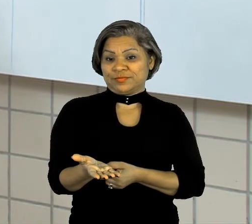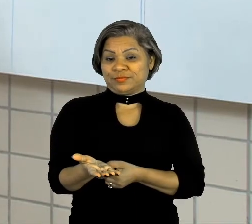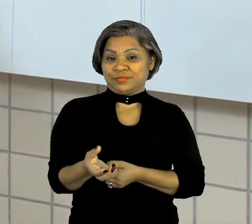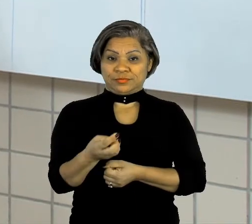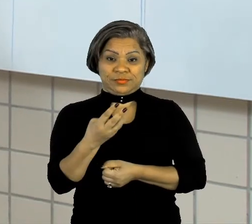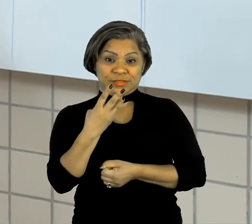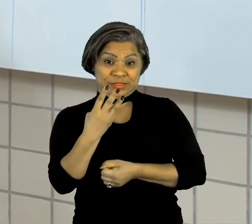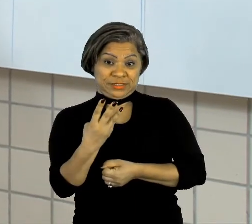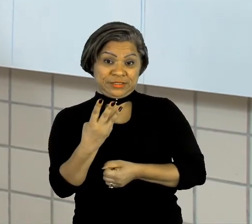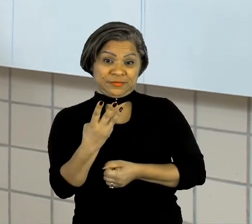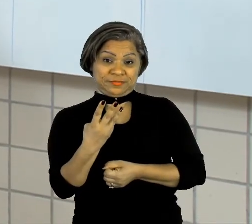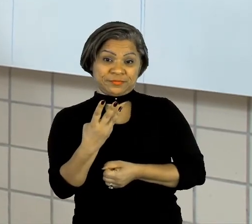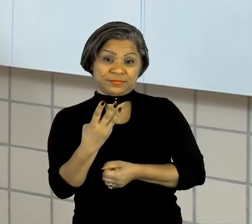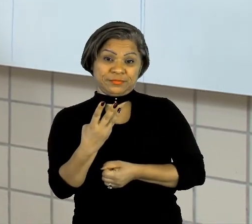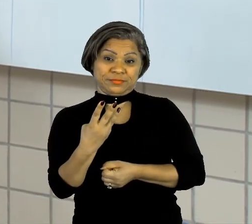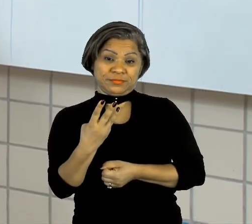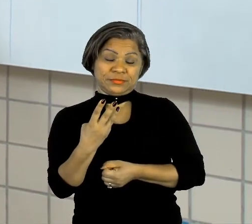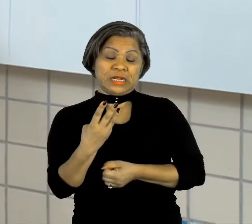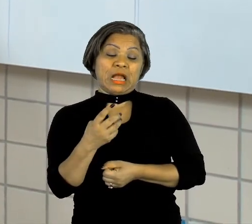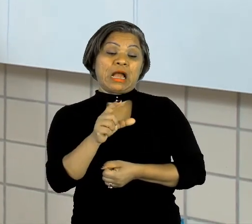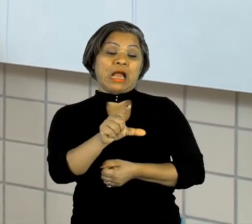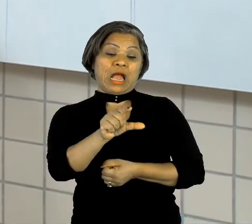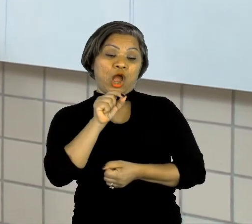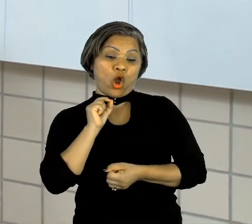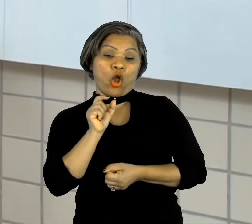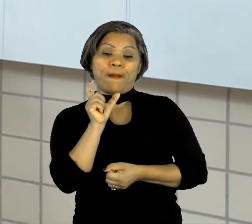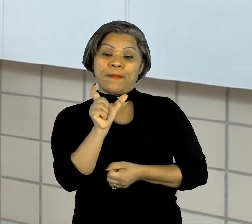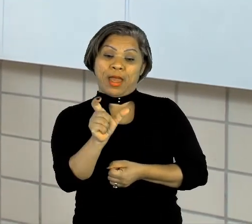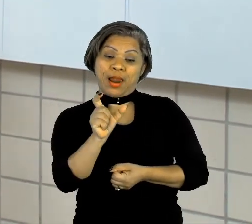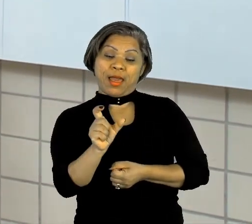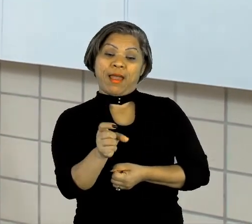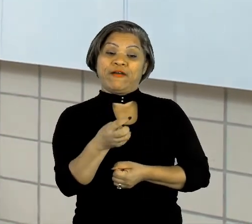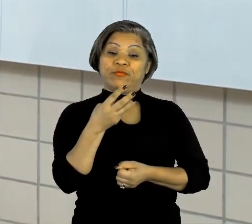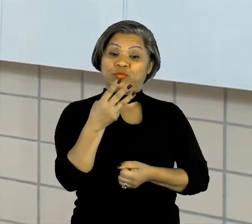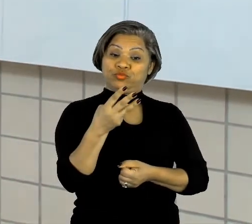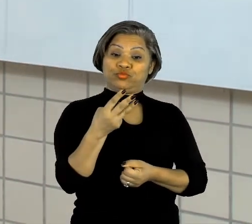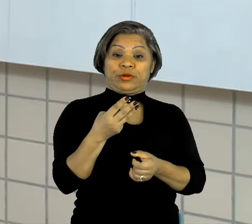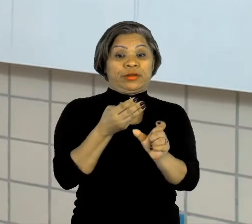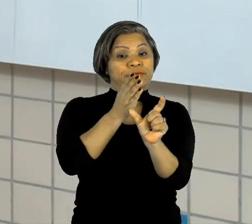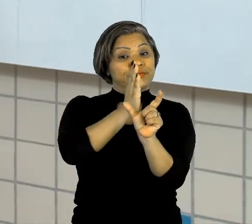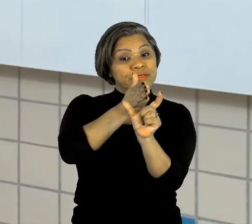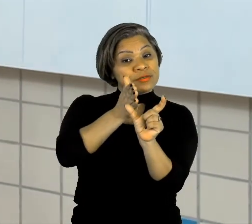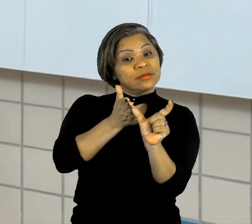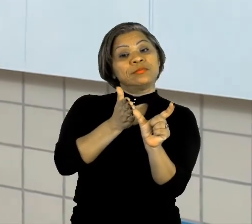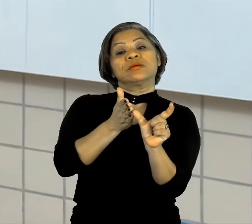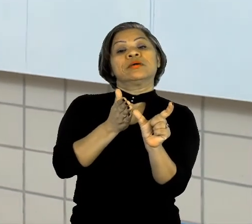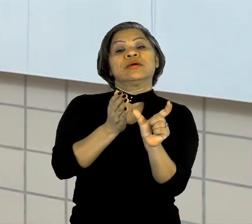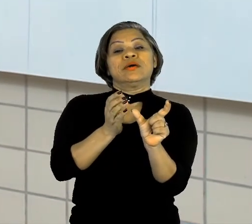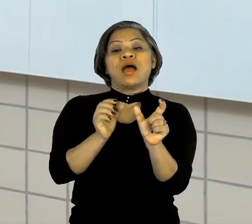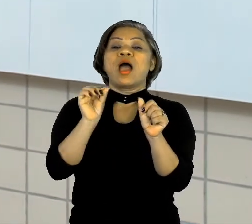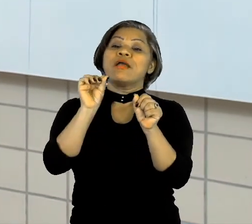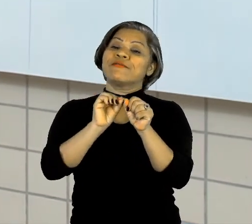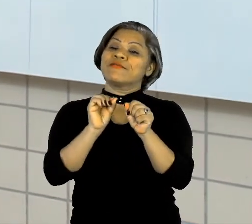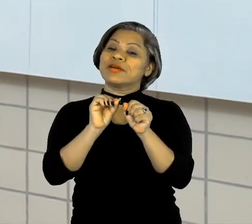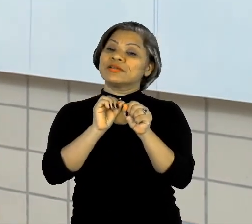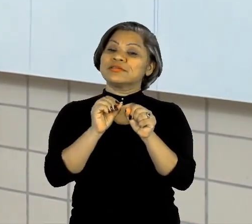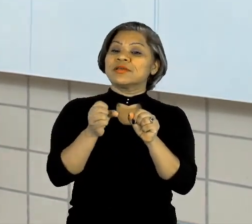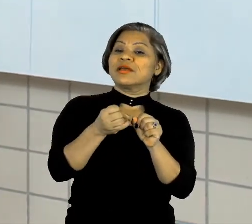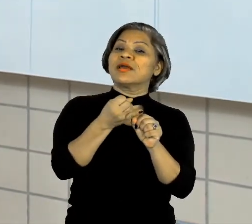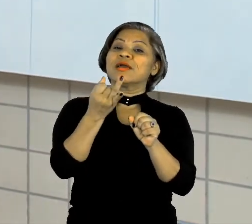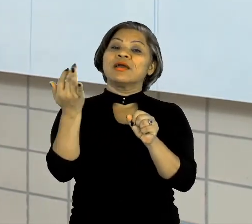3, você vai escolher uma palavra com 3 sílabas, vão escrever e vão fazer esse processo aqui, Quantas